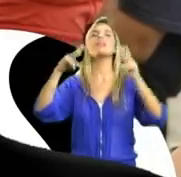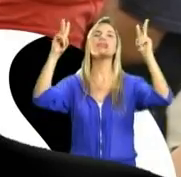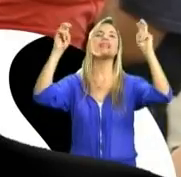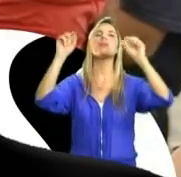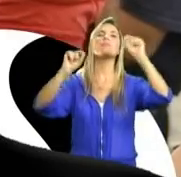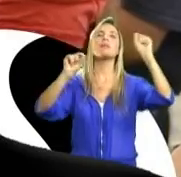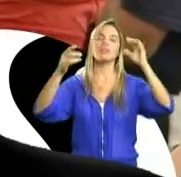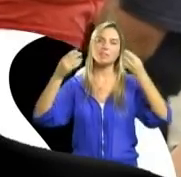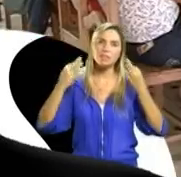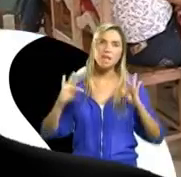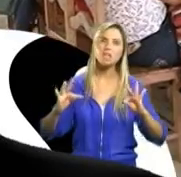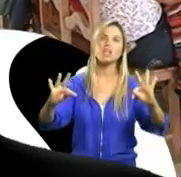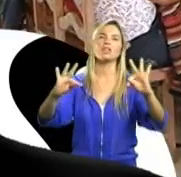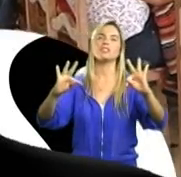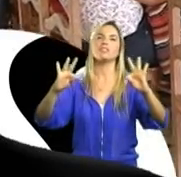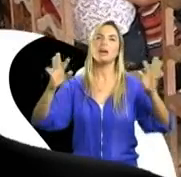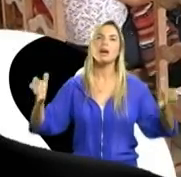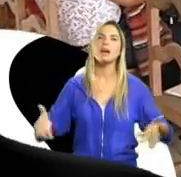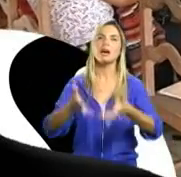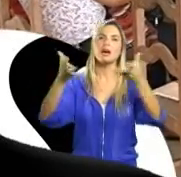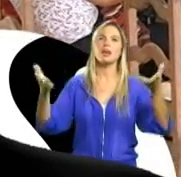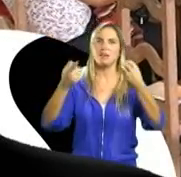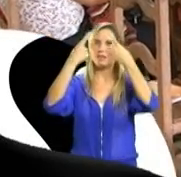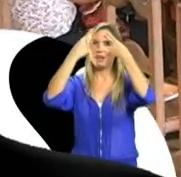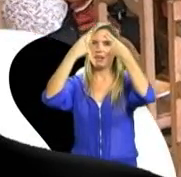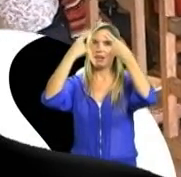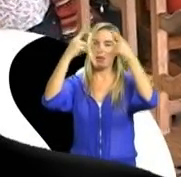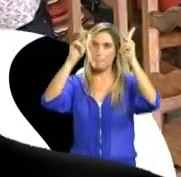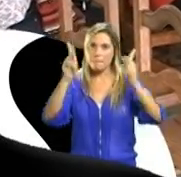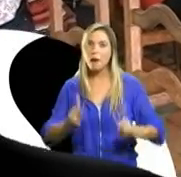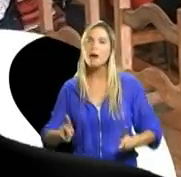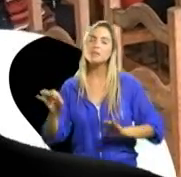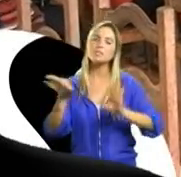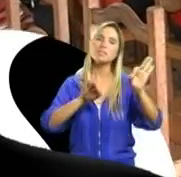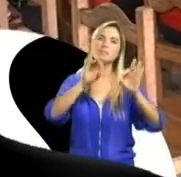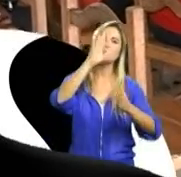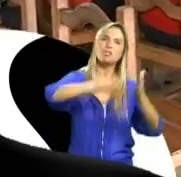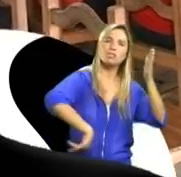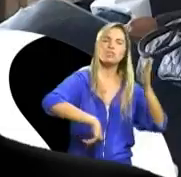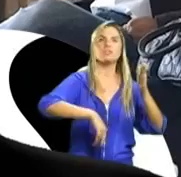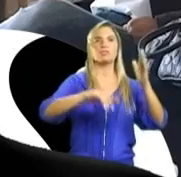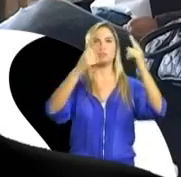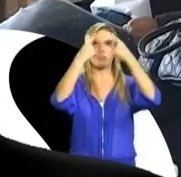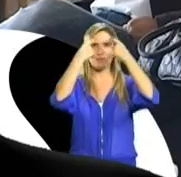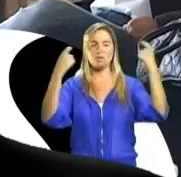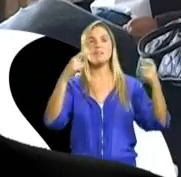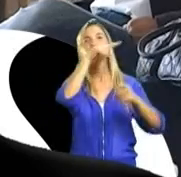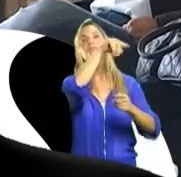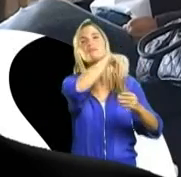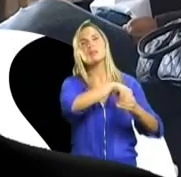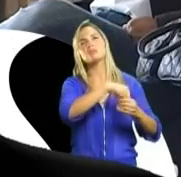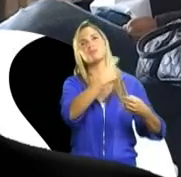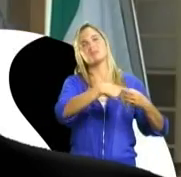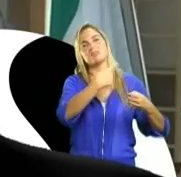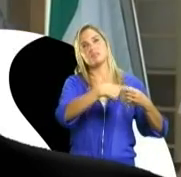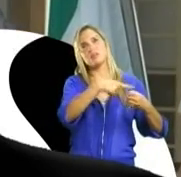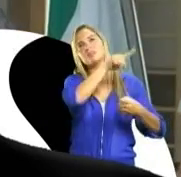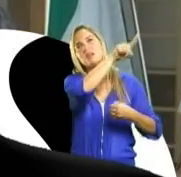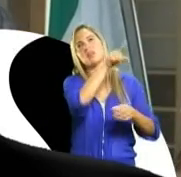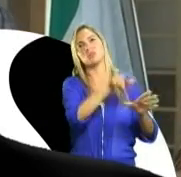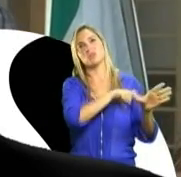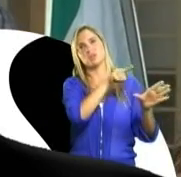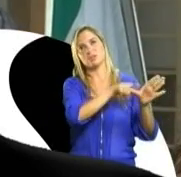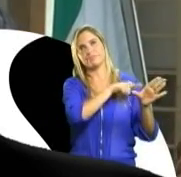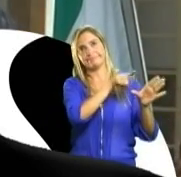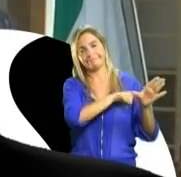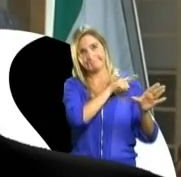de Tecnologia da Abordagem da Violência e Construção da Paz na cidade de Nova Serrana. A proposta desse curso